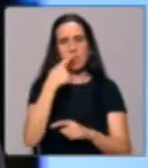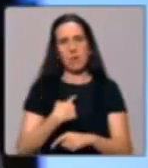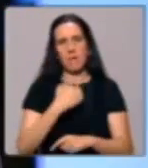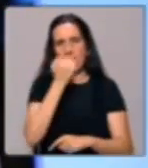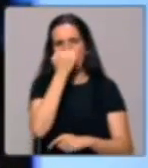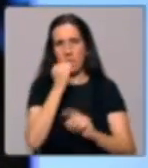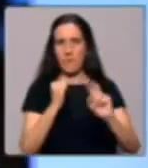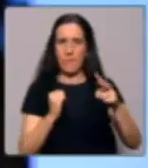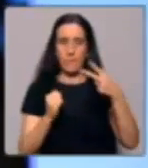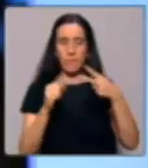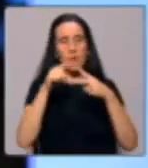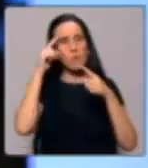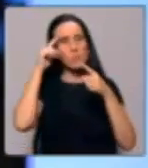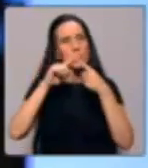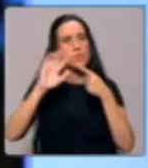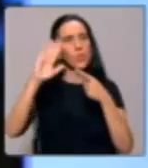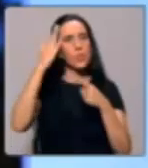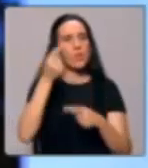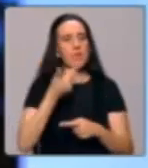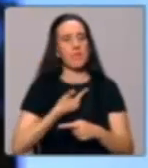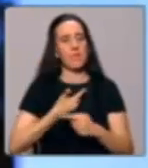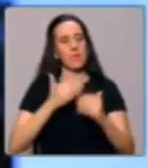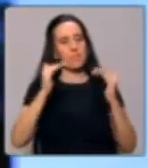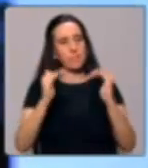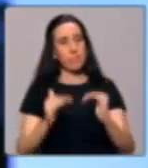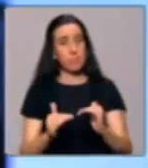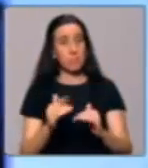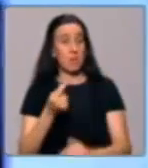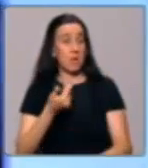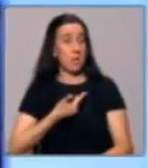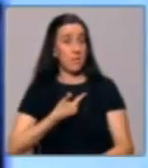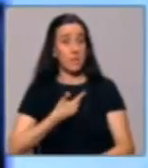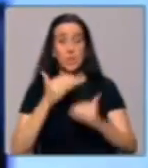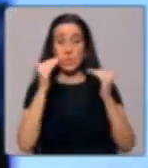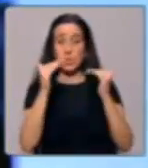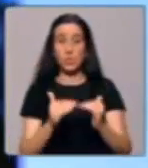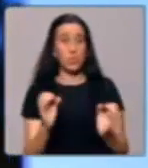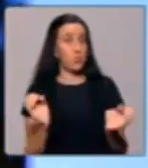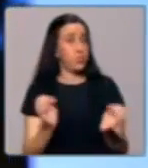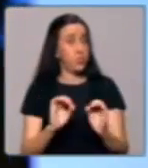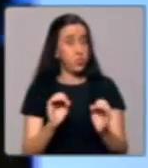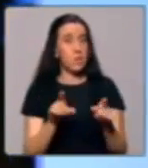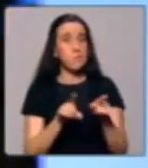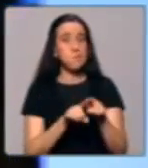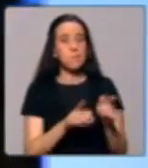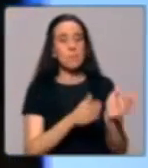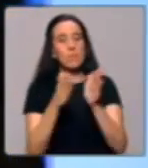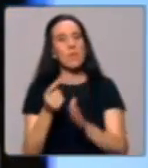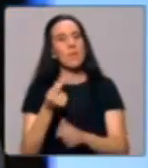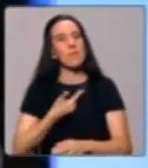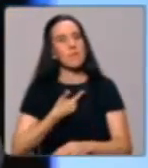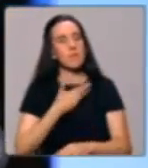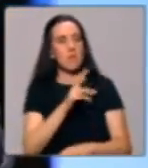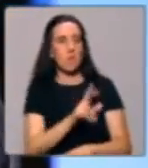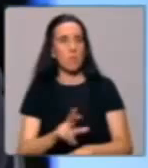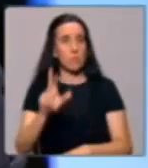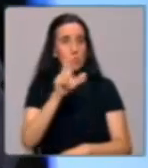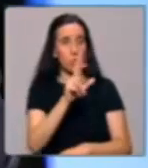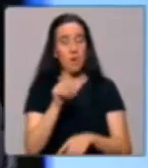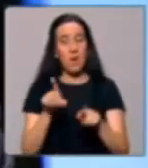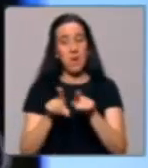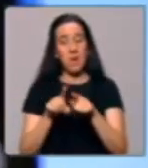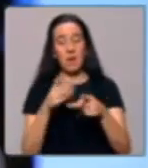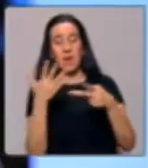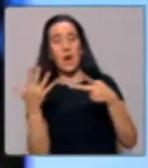objetivo, reduzir a dívida. A dívida não só não reduziu, como a dívida aumentou. E quanto ao